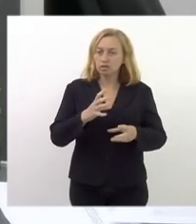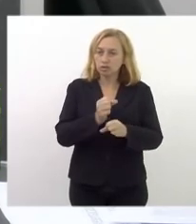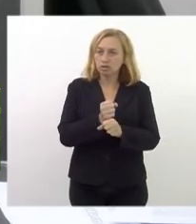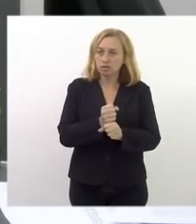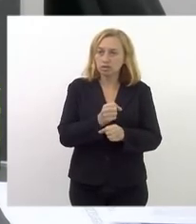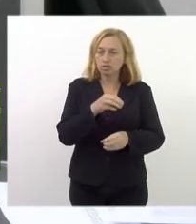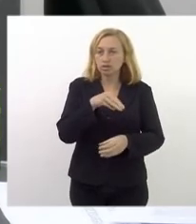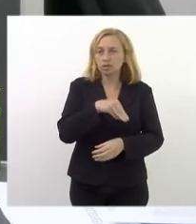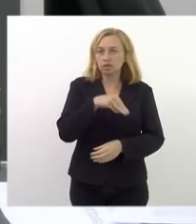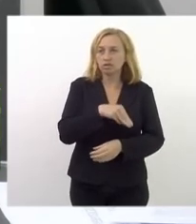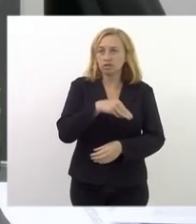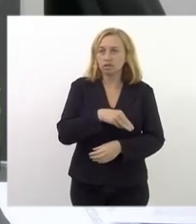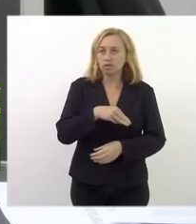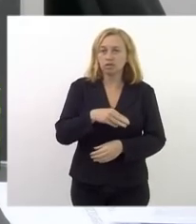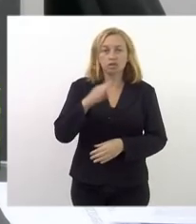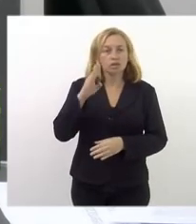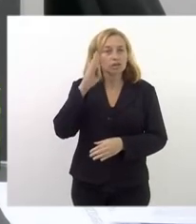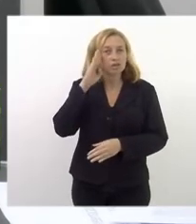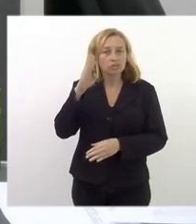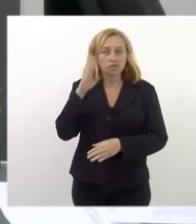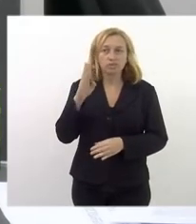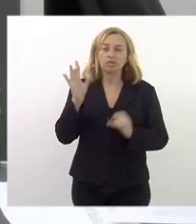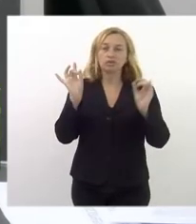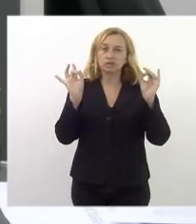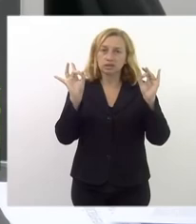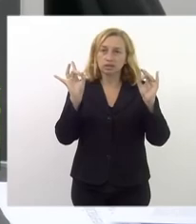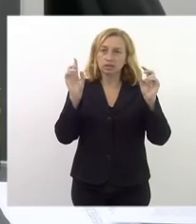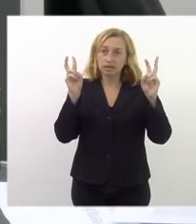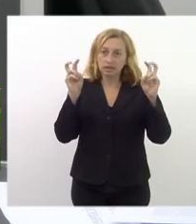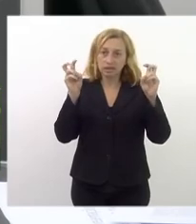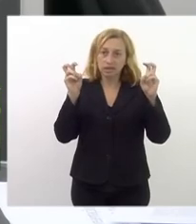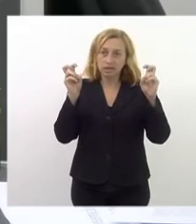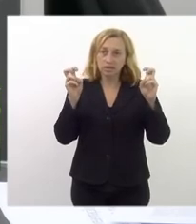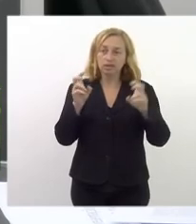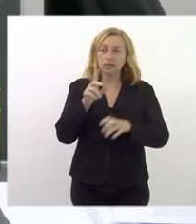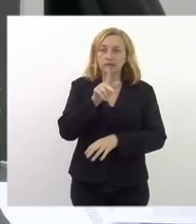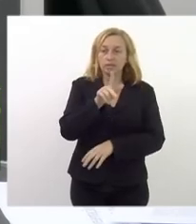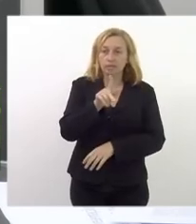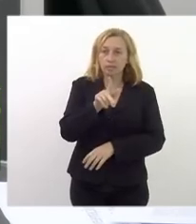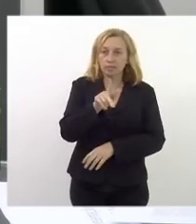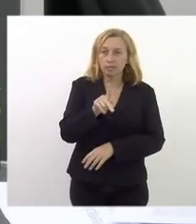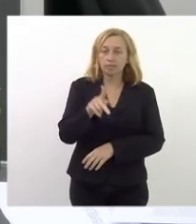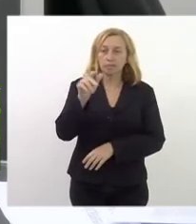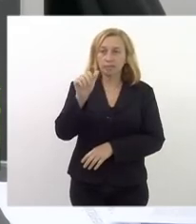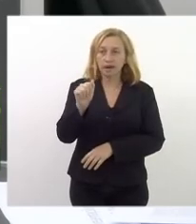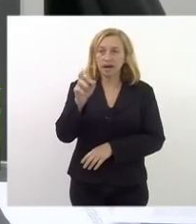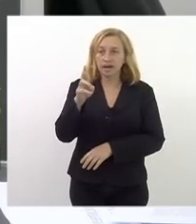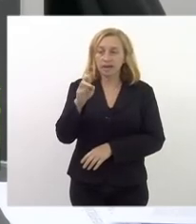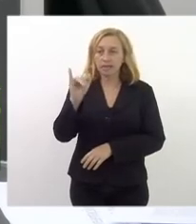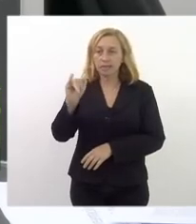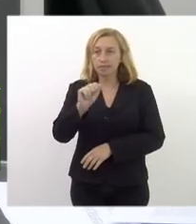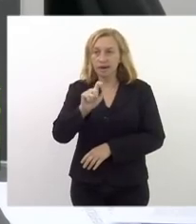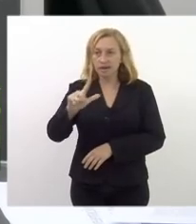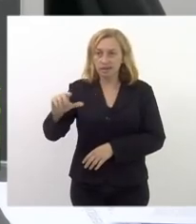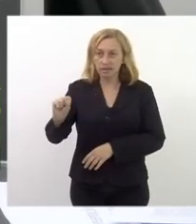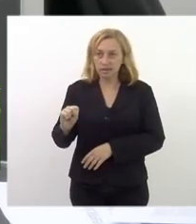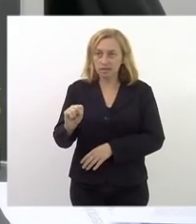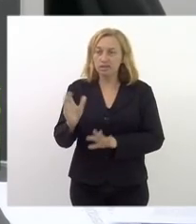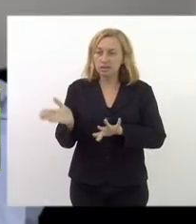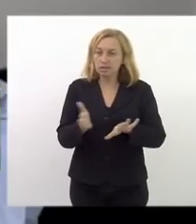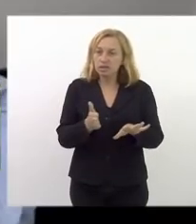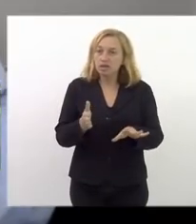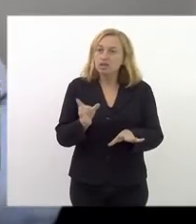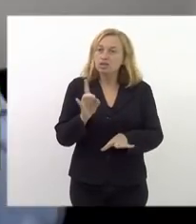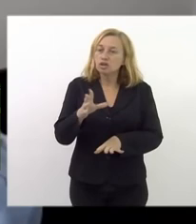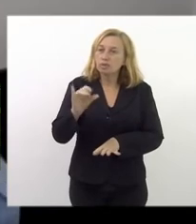específica sobre esse tema do Paribas, porque ele é absoluto. Era só